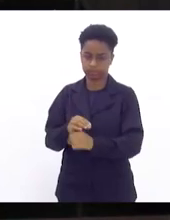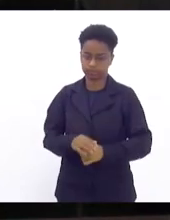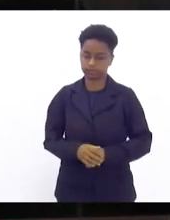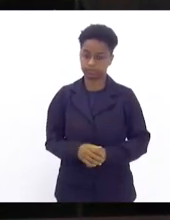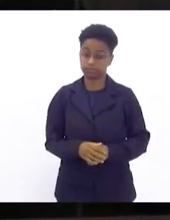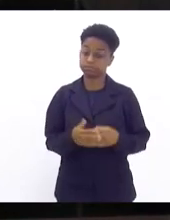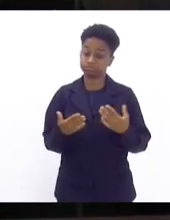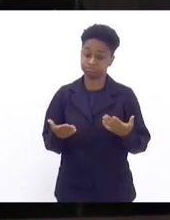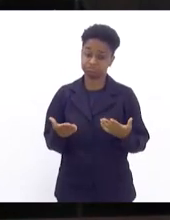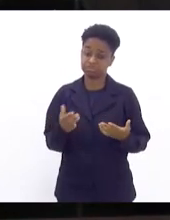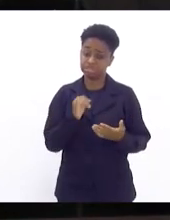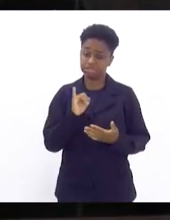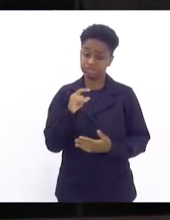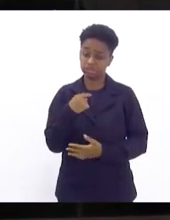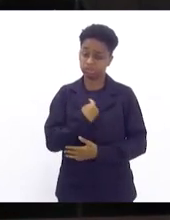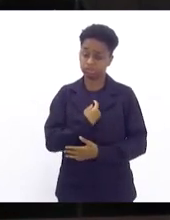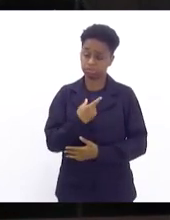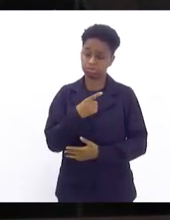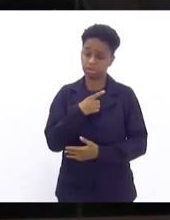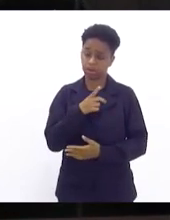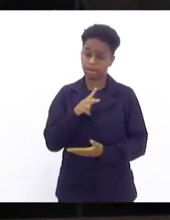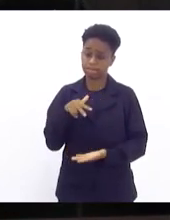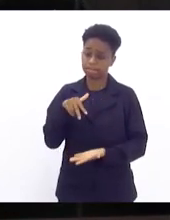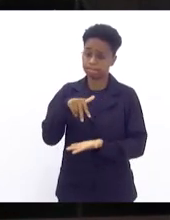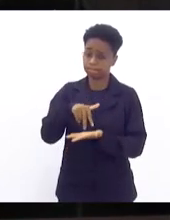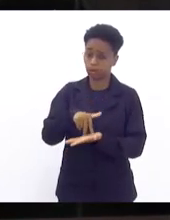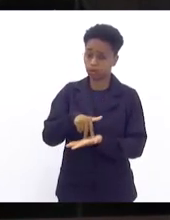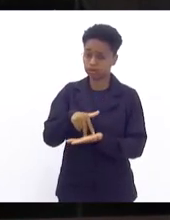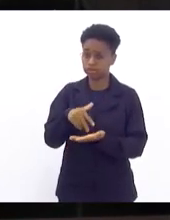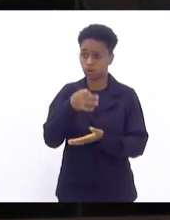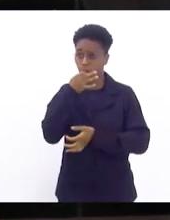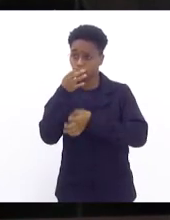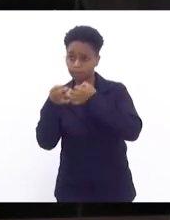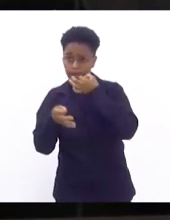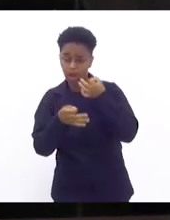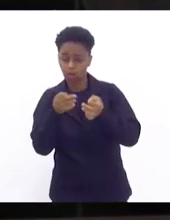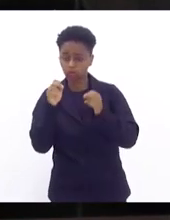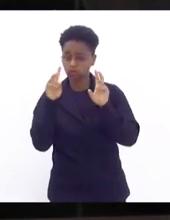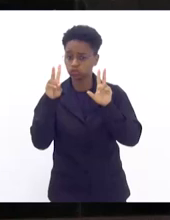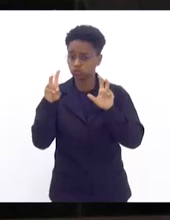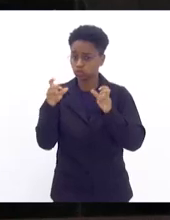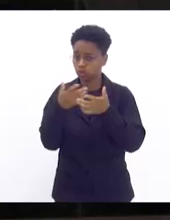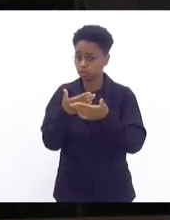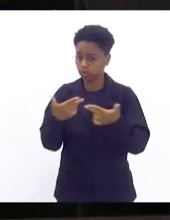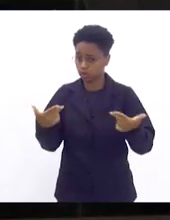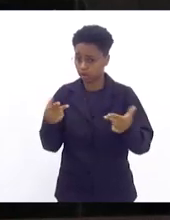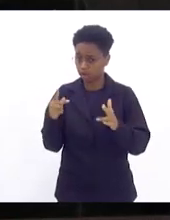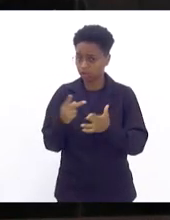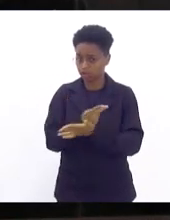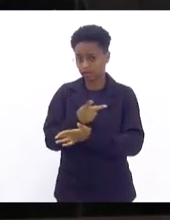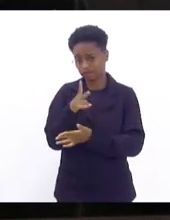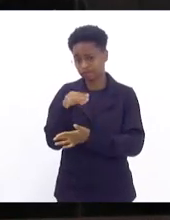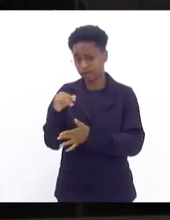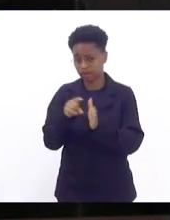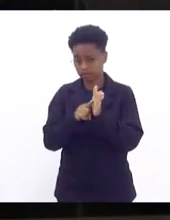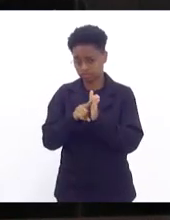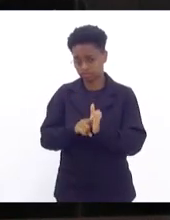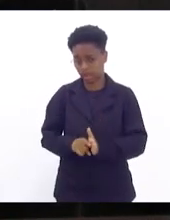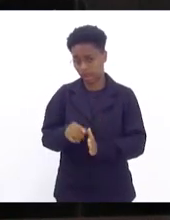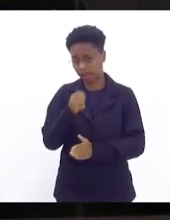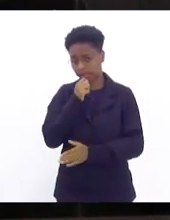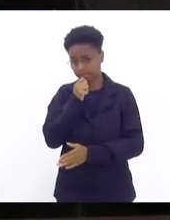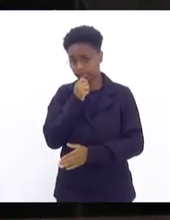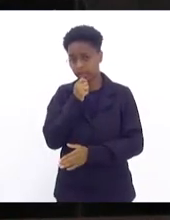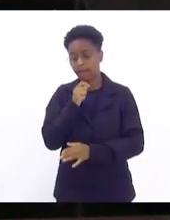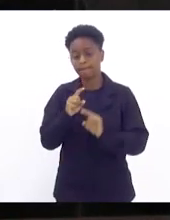Independente de nós termos uma posição sobre o fato, porque o fato há de ser apurado, o vídeo